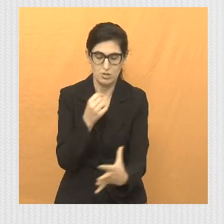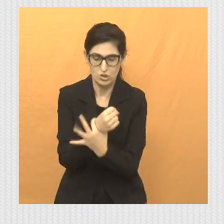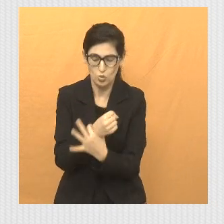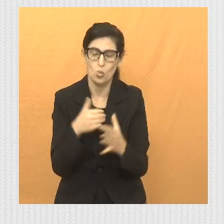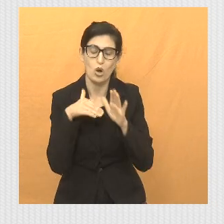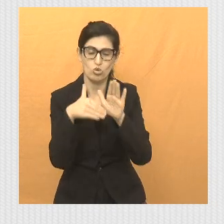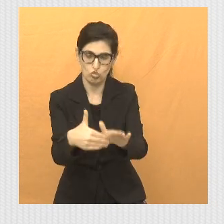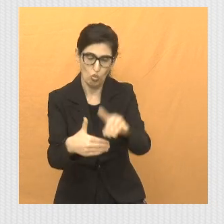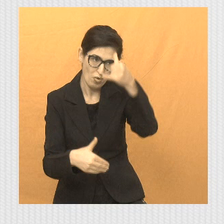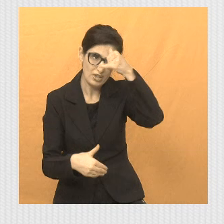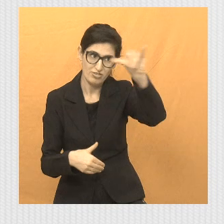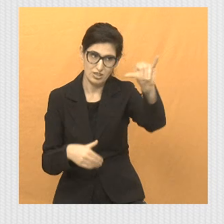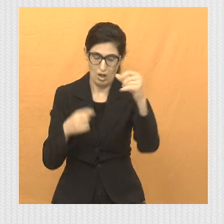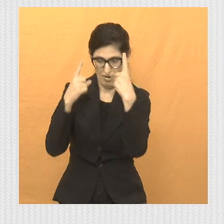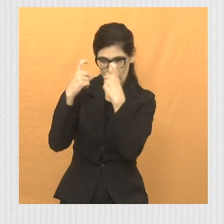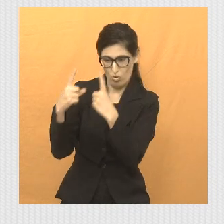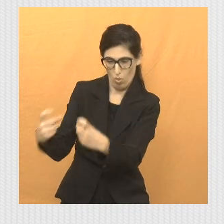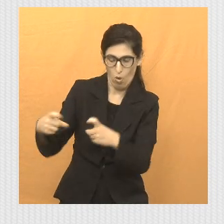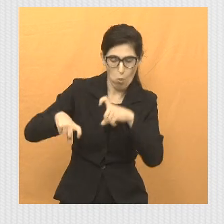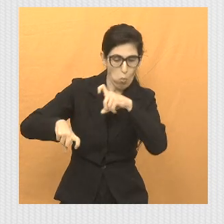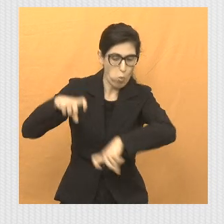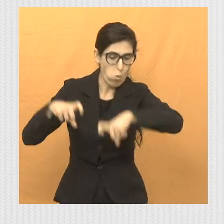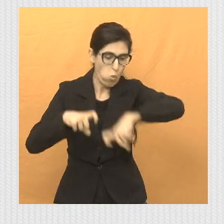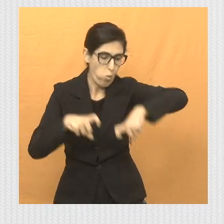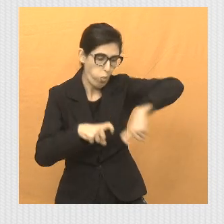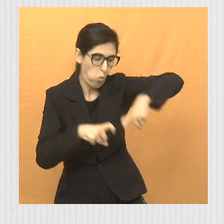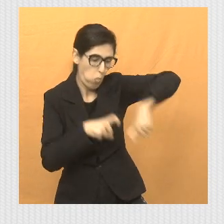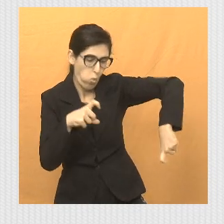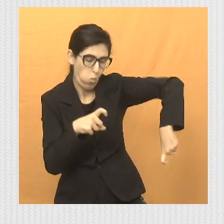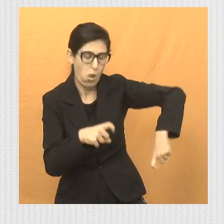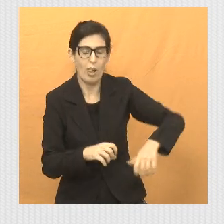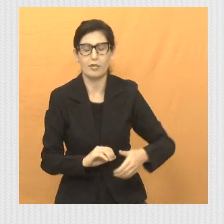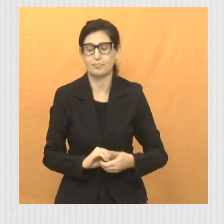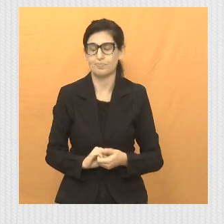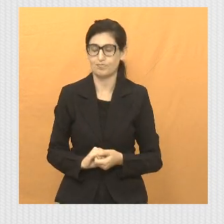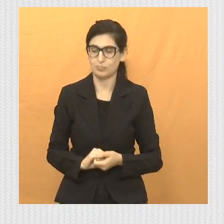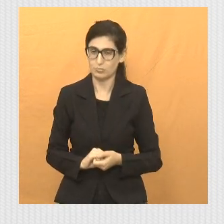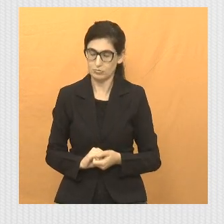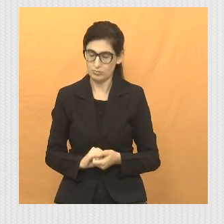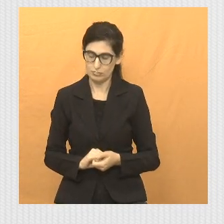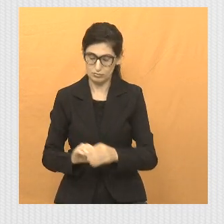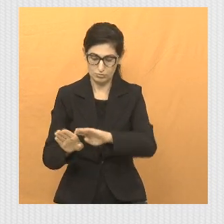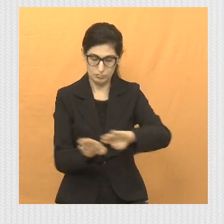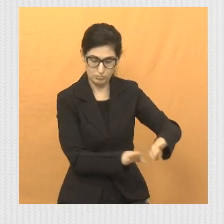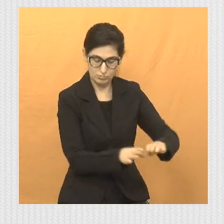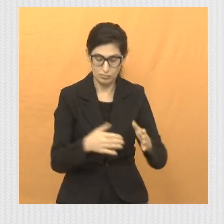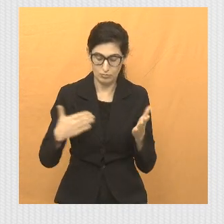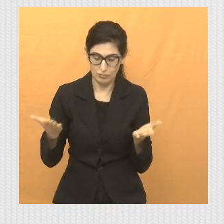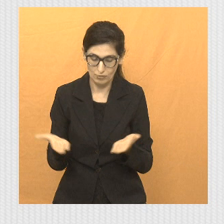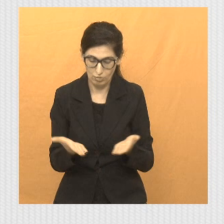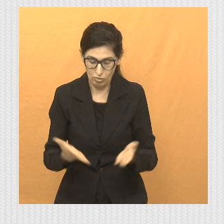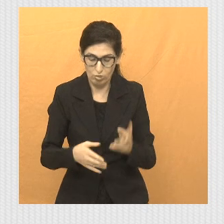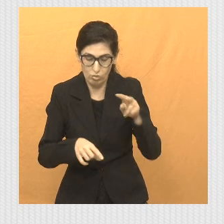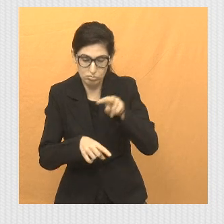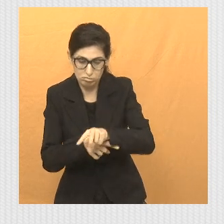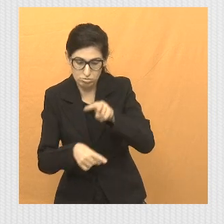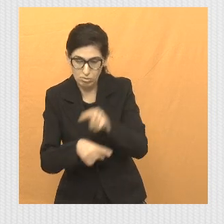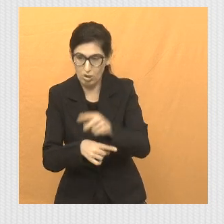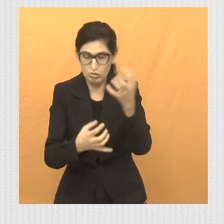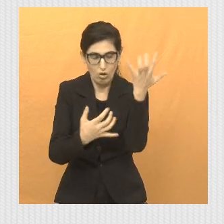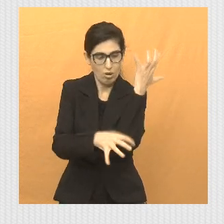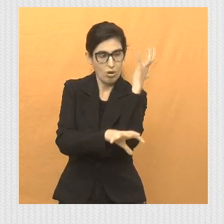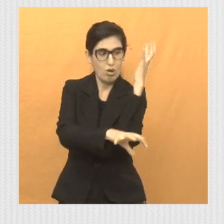isso. Próximo. Agora, falando sobre a vigilância ambiental. Então, esse